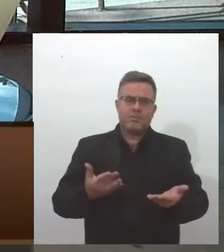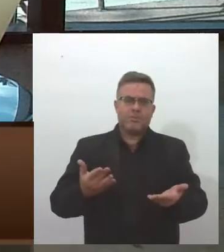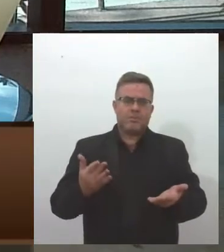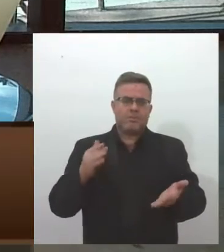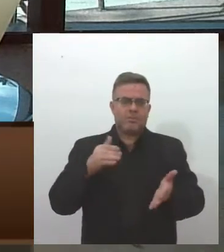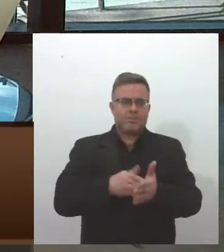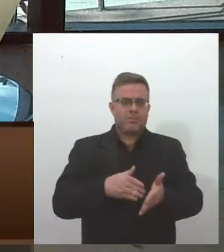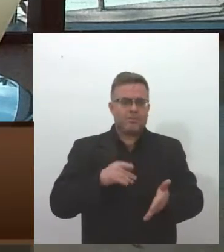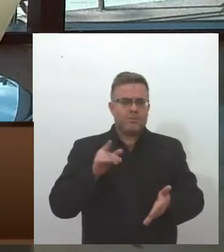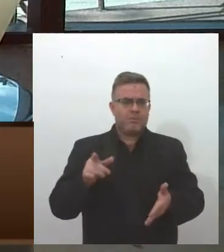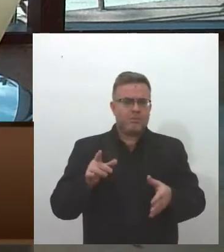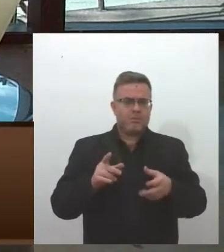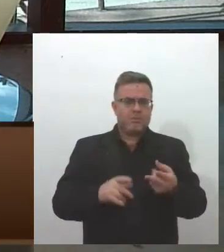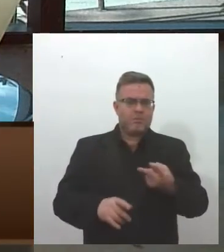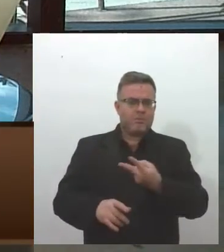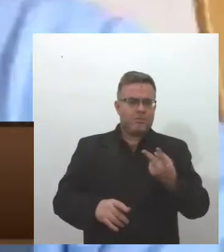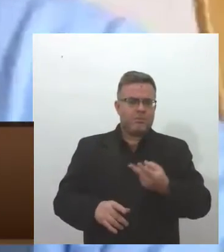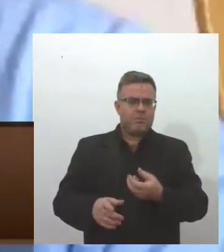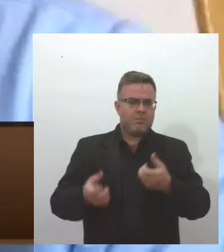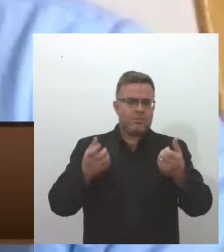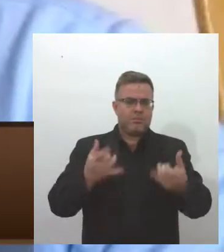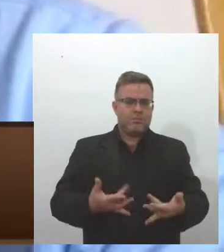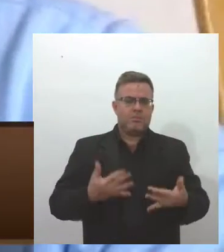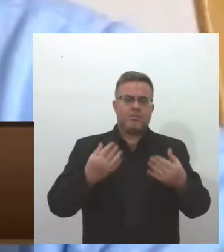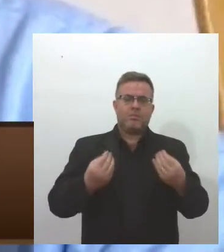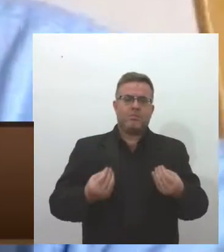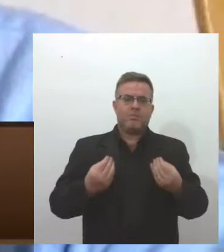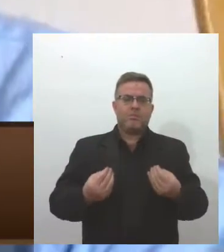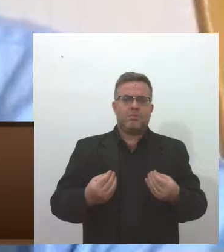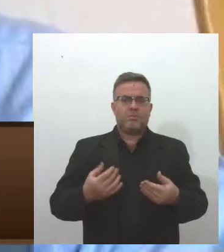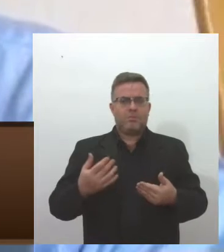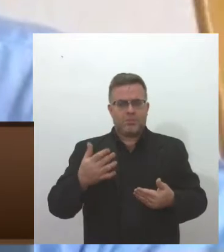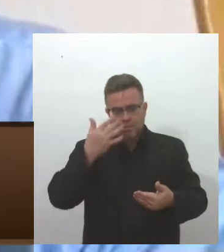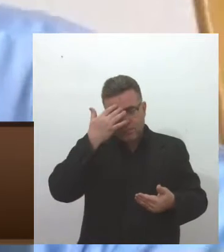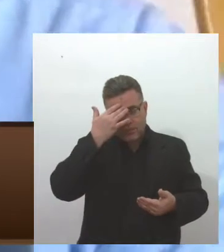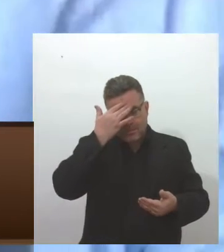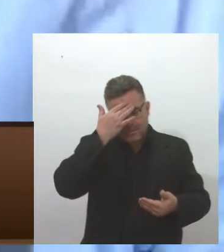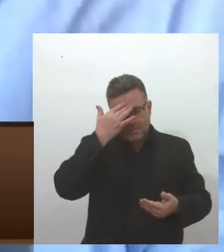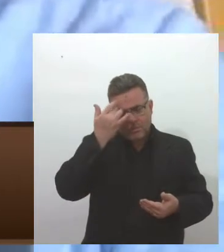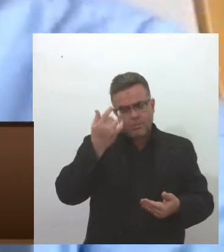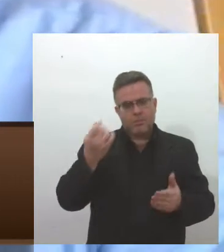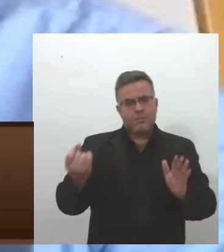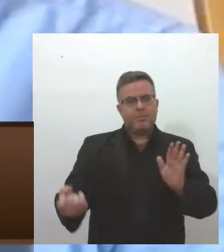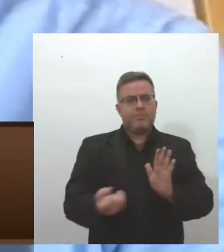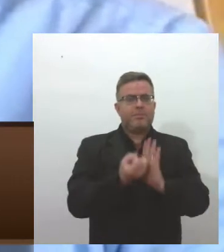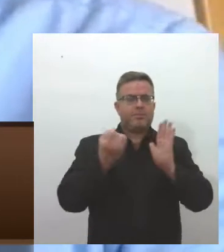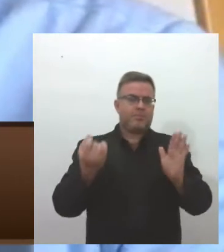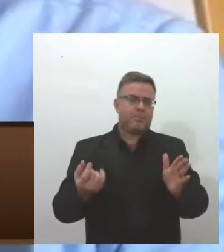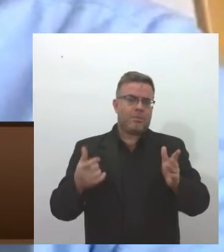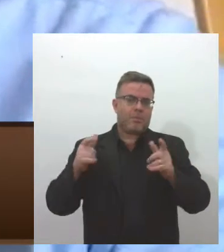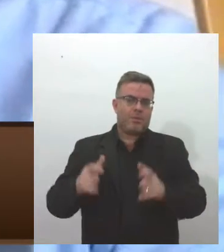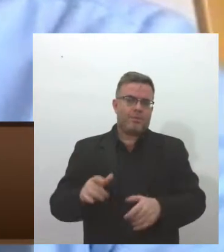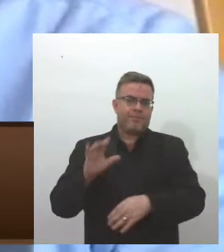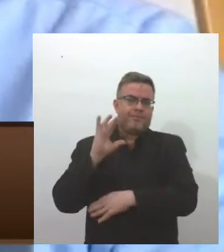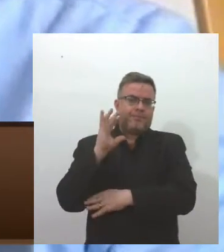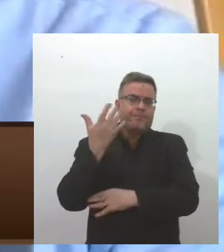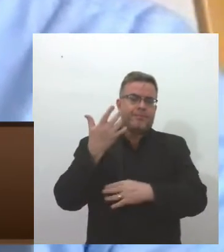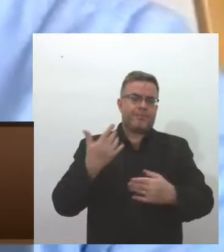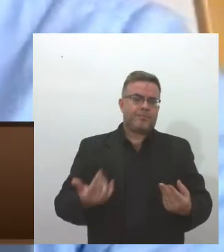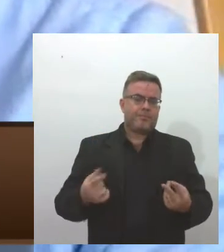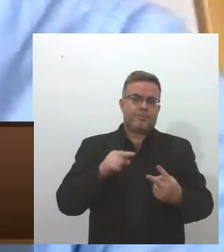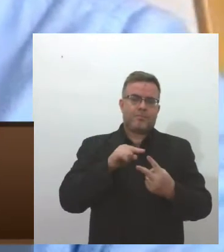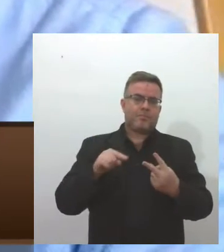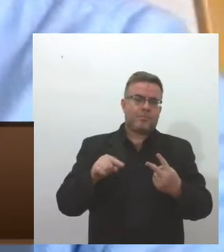Esses órgãos, que o IBAMA é um órgão ambiental, o IFAM que trata do patrimônio histórico. Então, existe toda uma